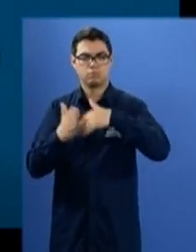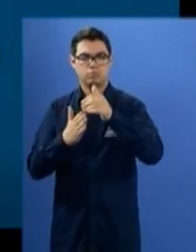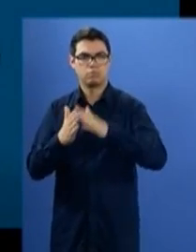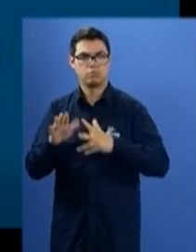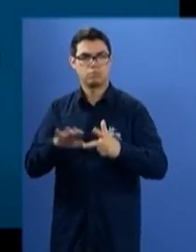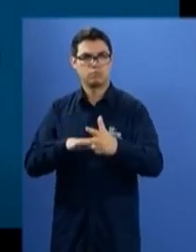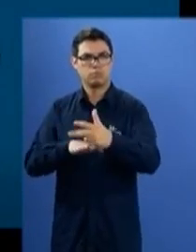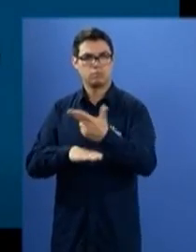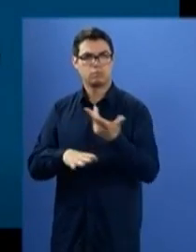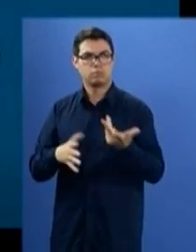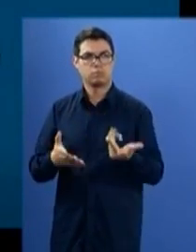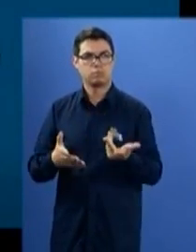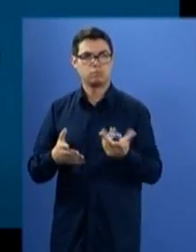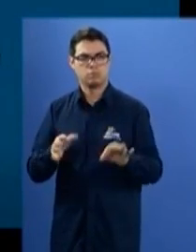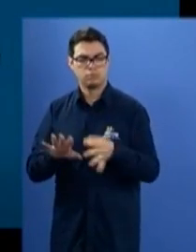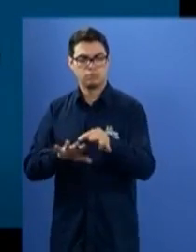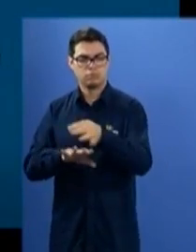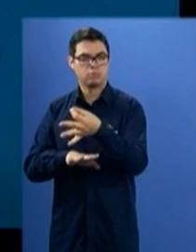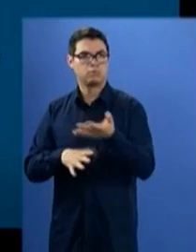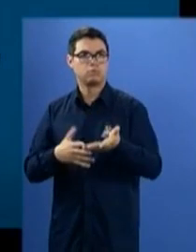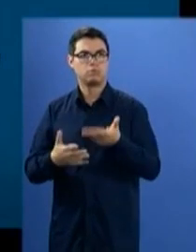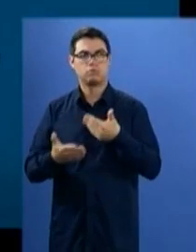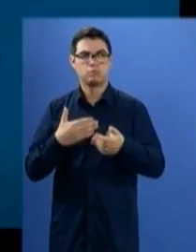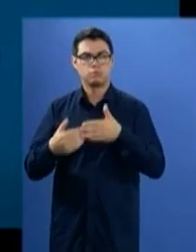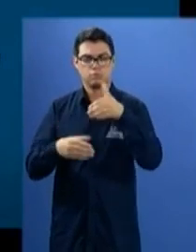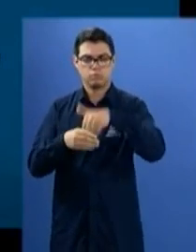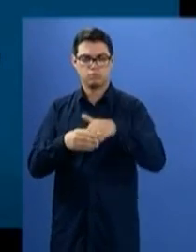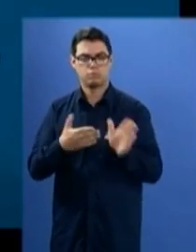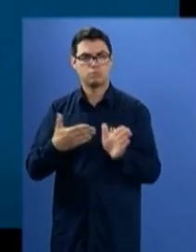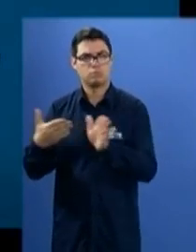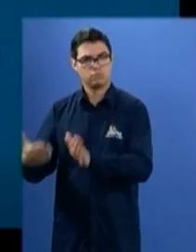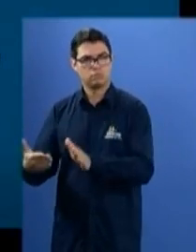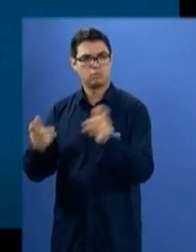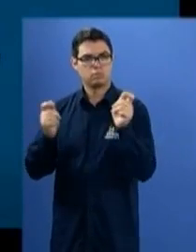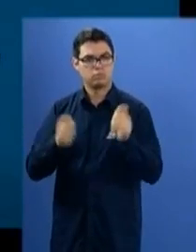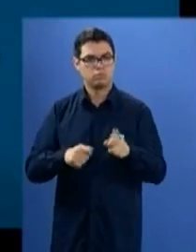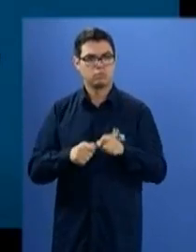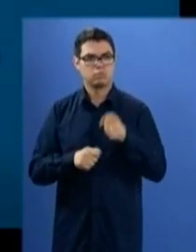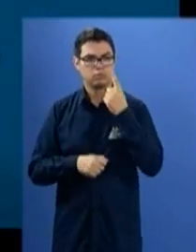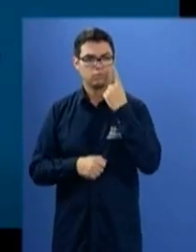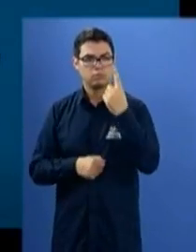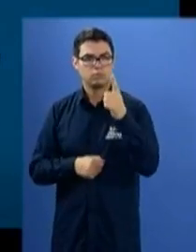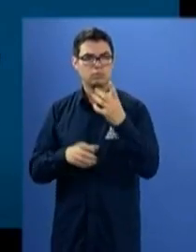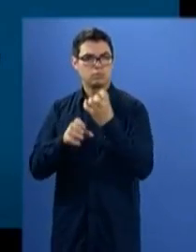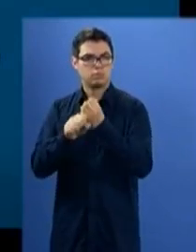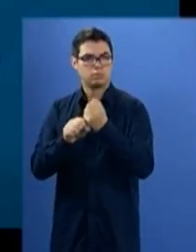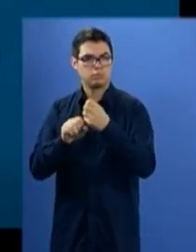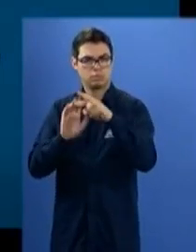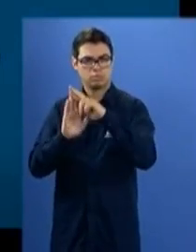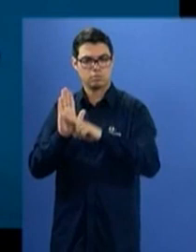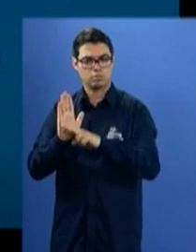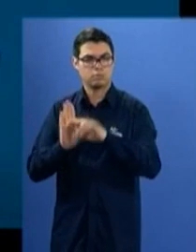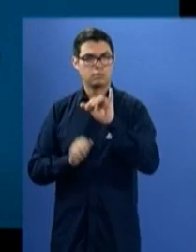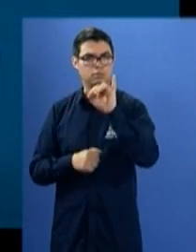uma costura, qualquer operação dentro do seu processo produtivo, que aqui na fórmula nós